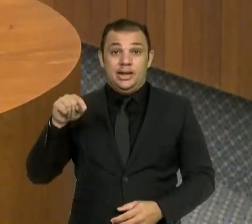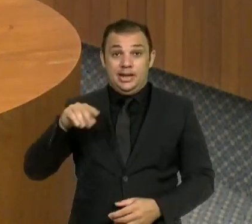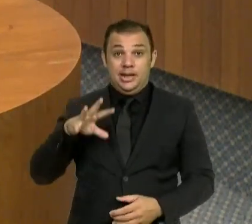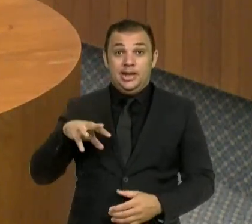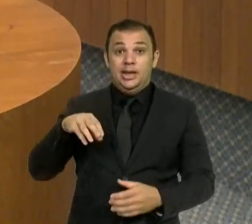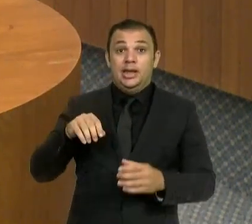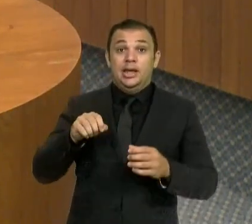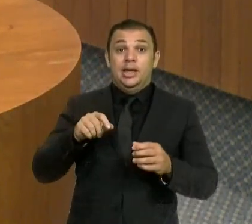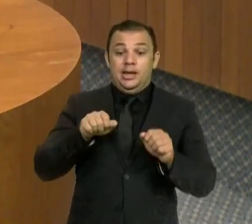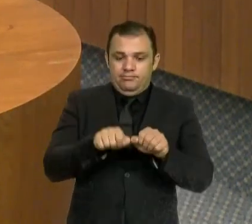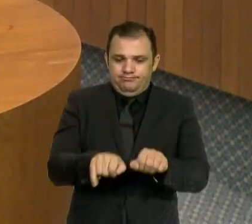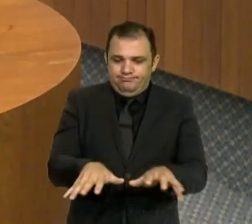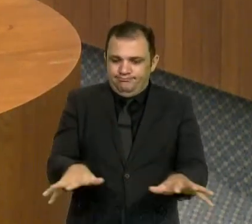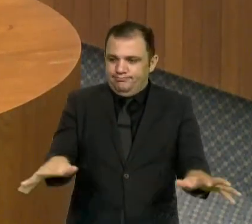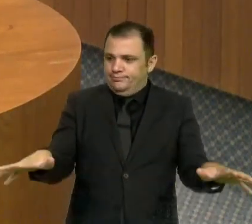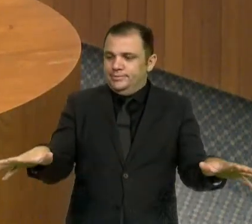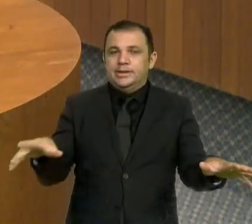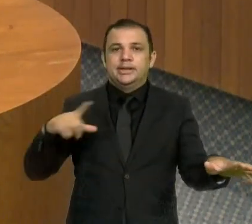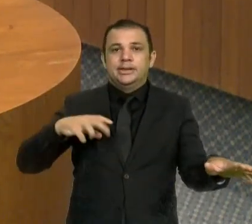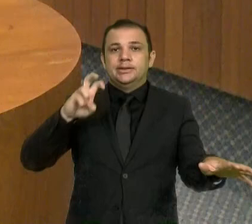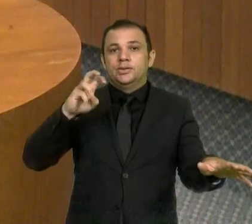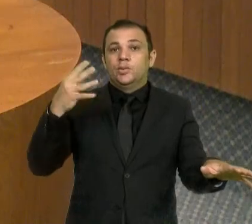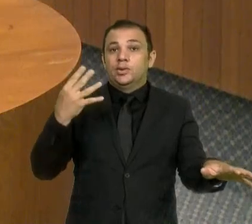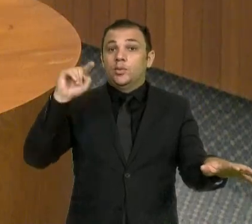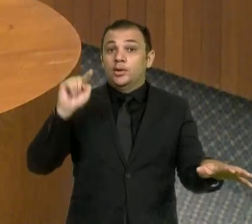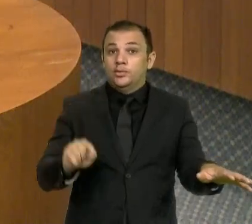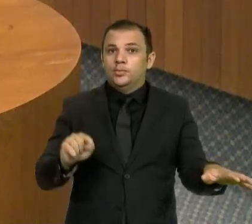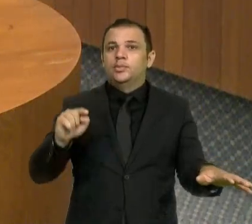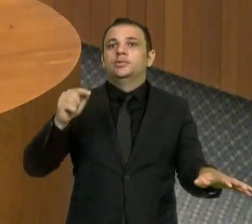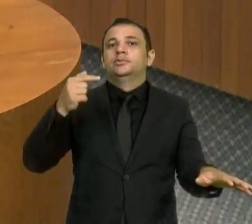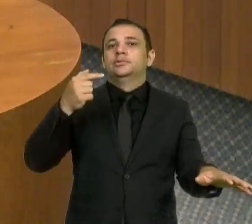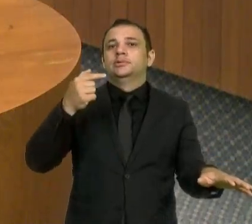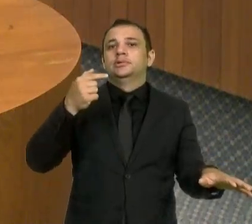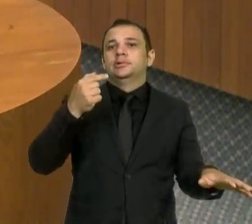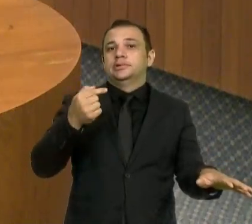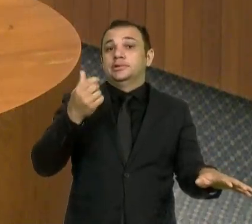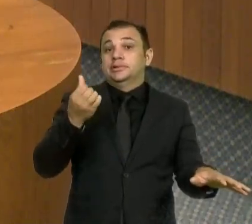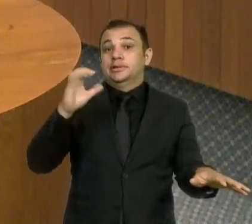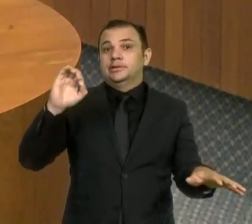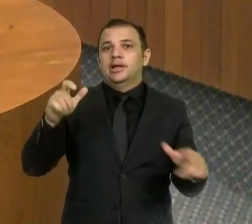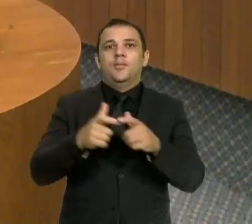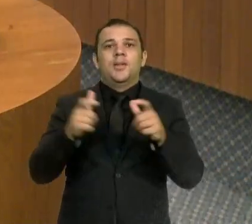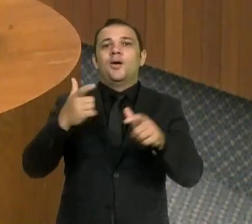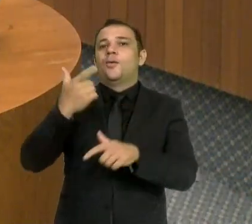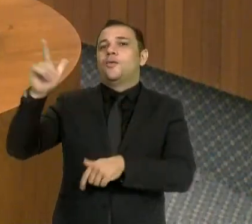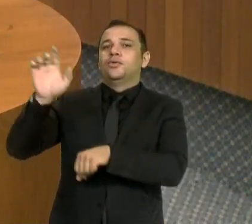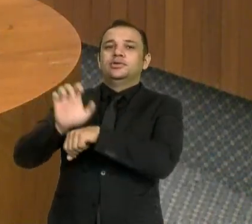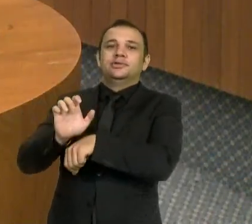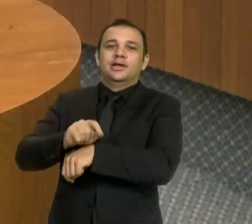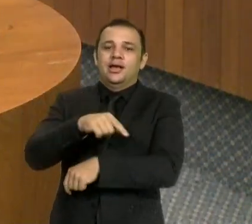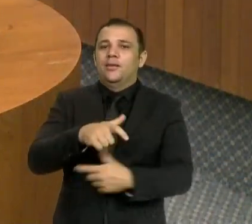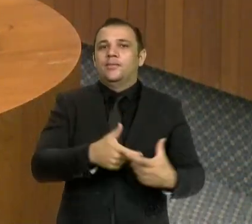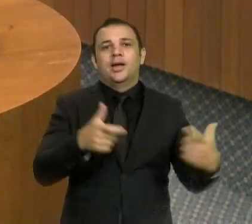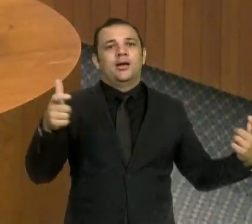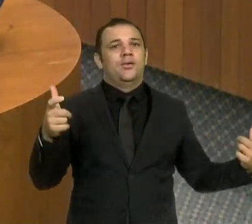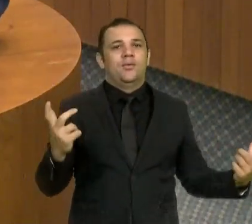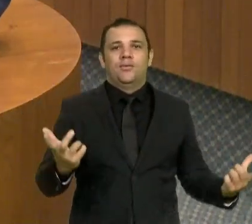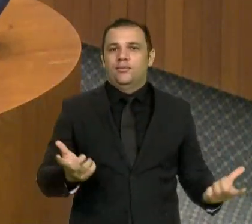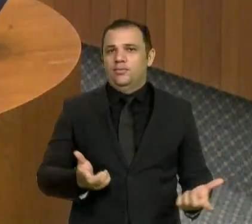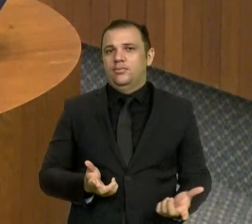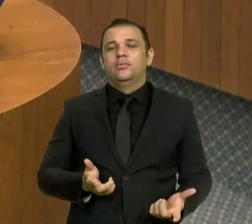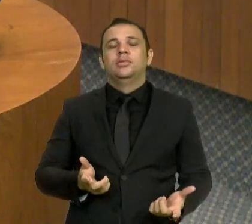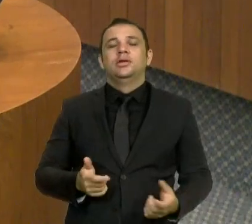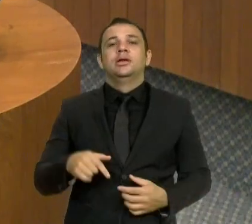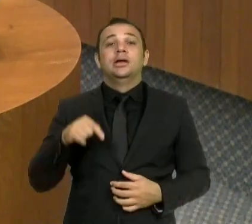estados, nascendo na cidade, no município de Mirador, no entanto, abastecendo quase 1 milhão de pessoas, deputado